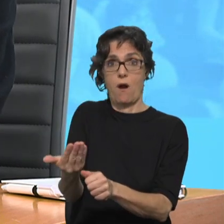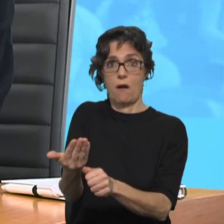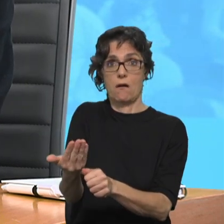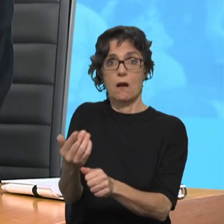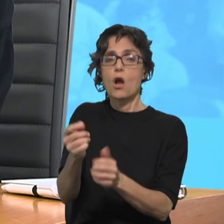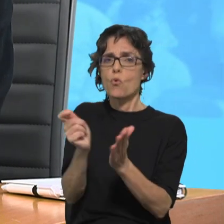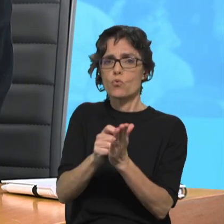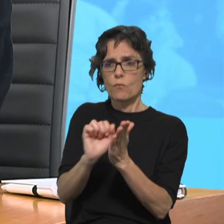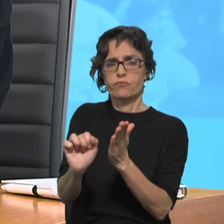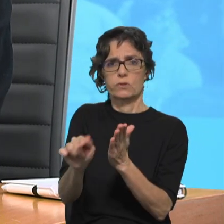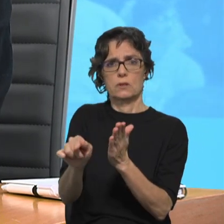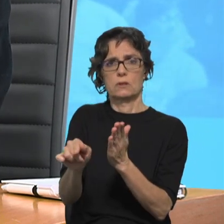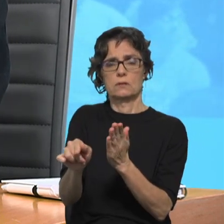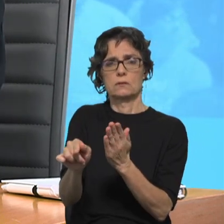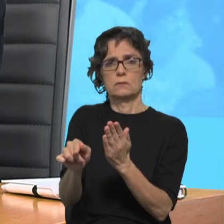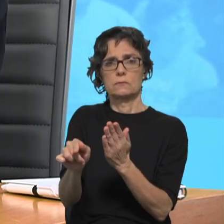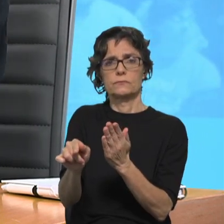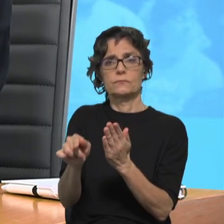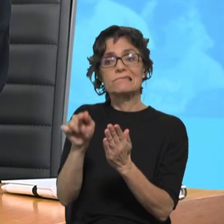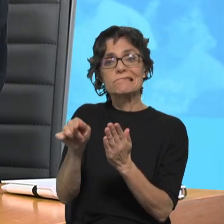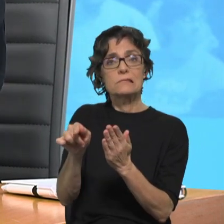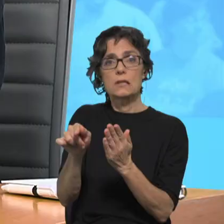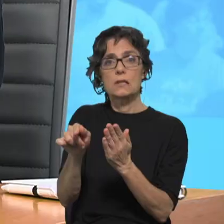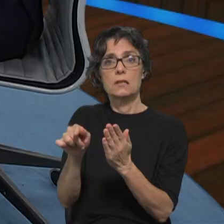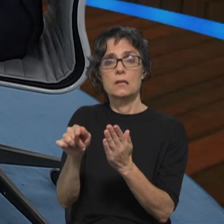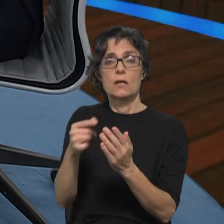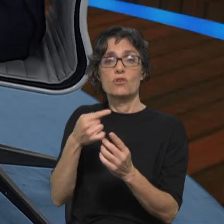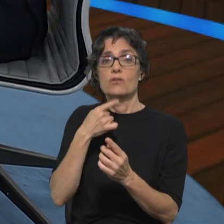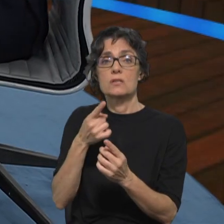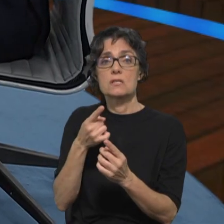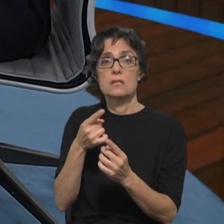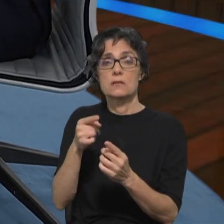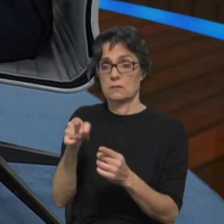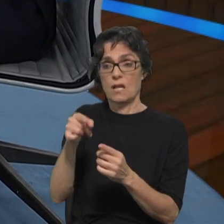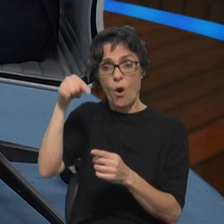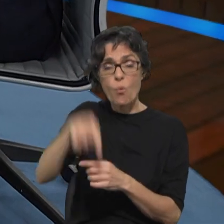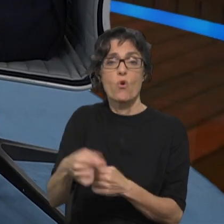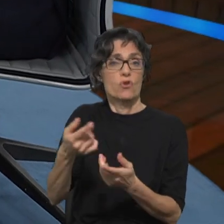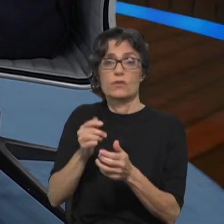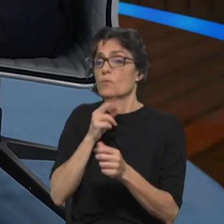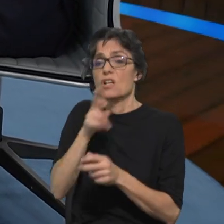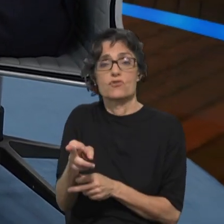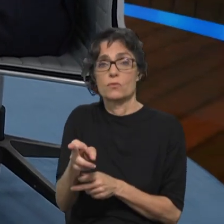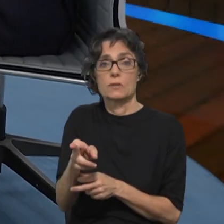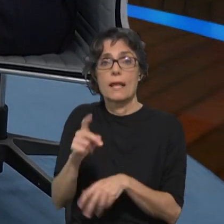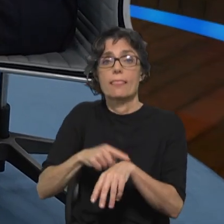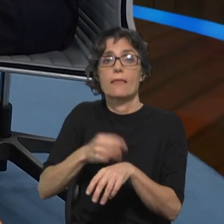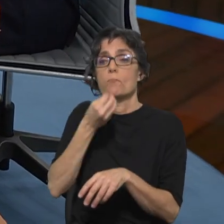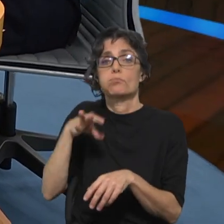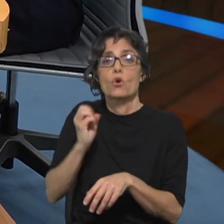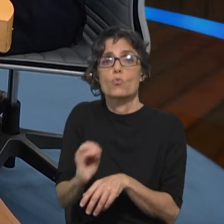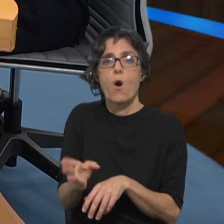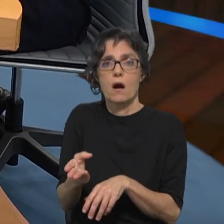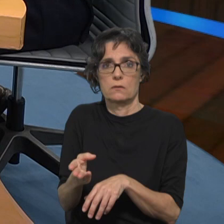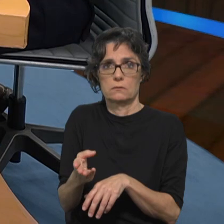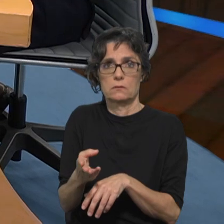nome, como diz a Gabriela Mistral, à criança não se lhe pode dizer amanhã, o seu nome é hoje. Não há tempo a perder. Mesmo antigamente,